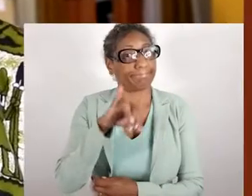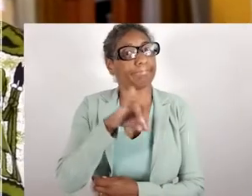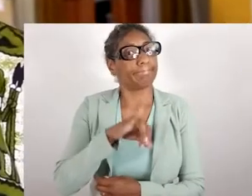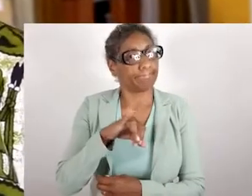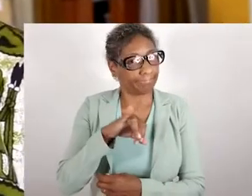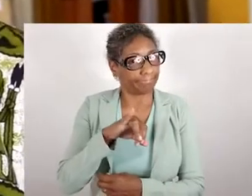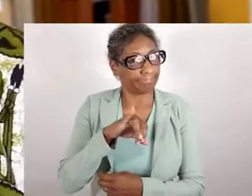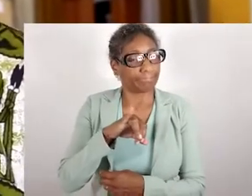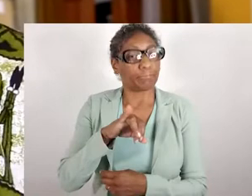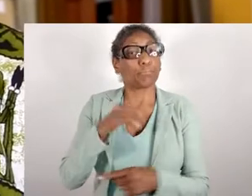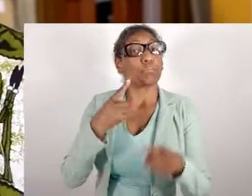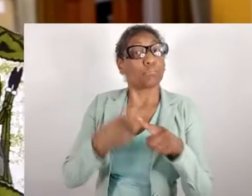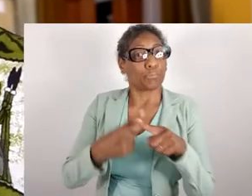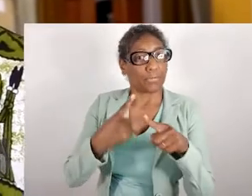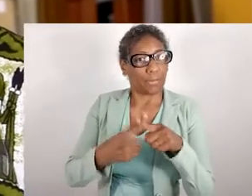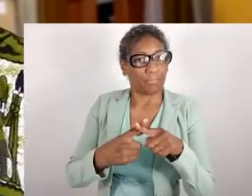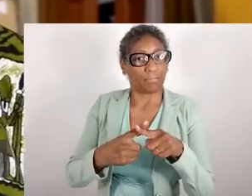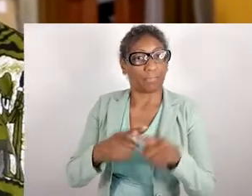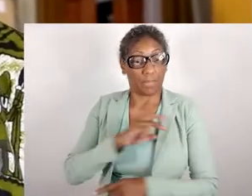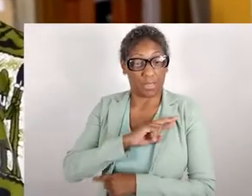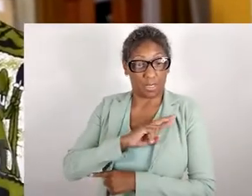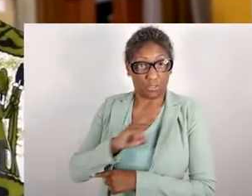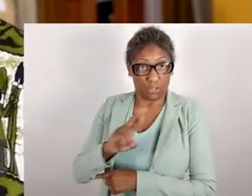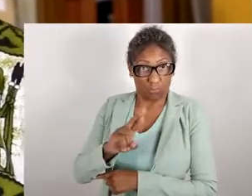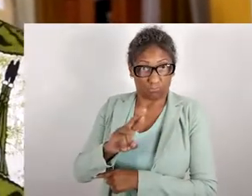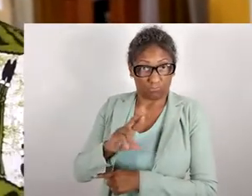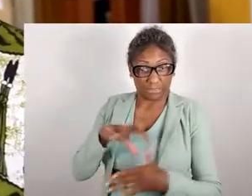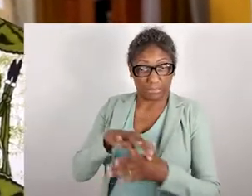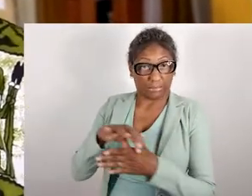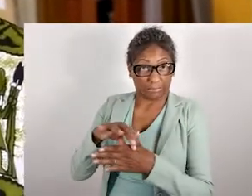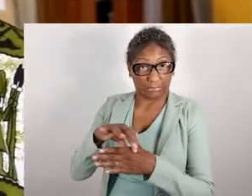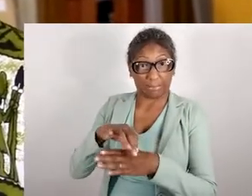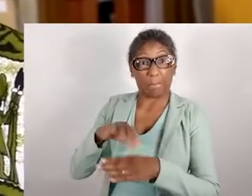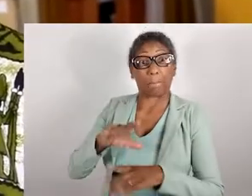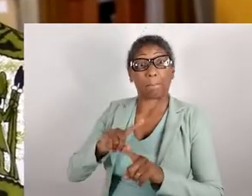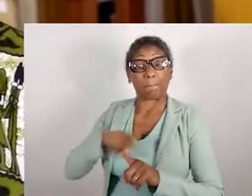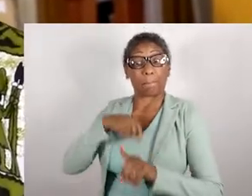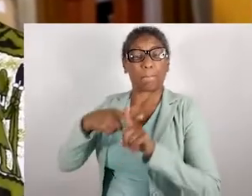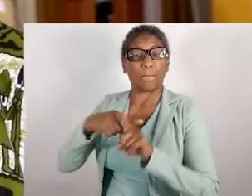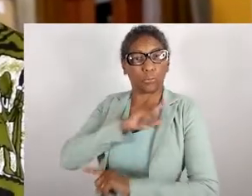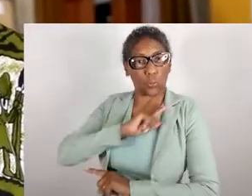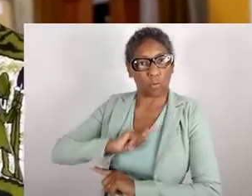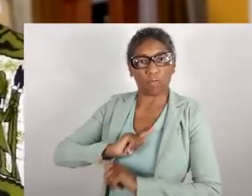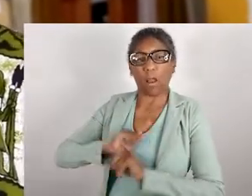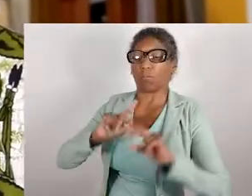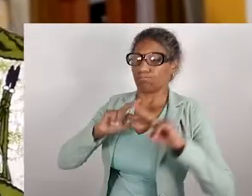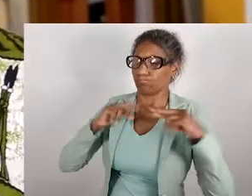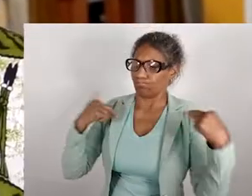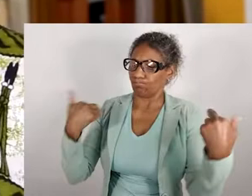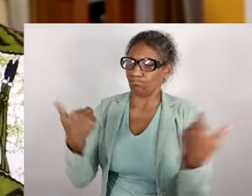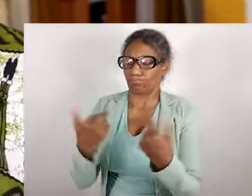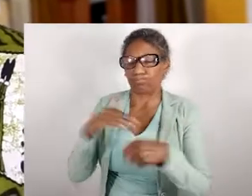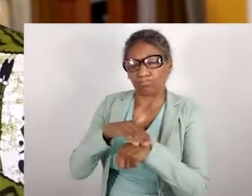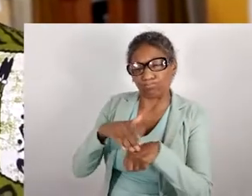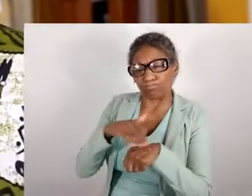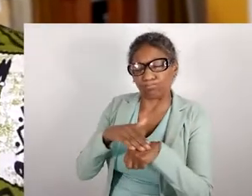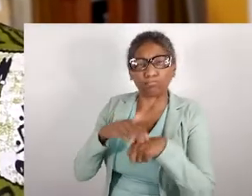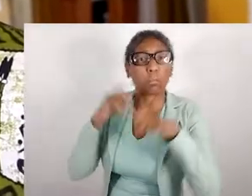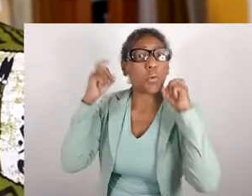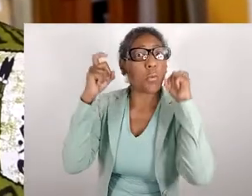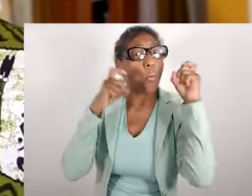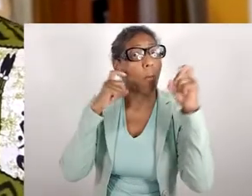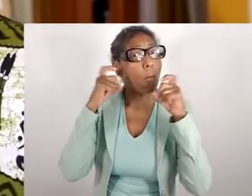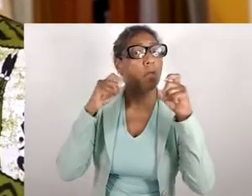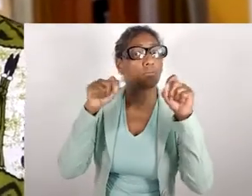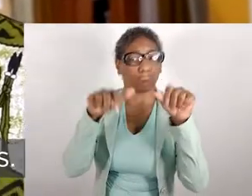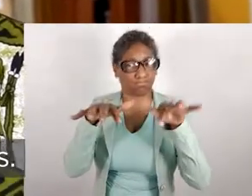extremamente positivo e relevante essa aproximação do governo do Estado com as lideranças religiosas, mostrando a preocupação com o